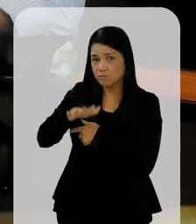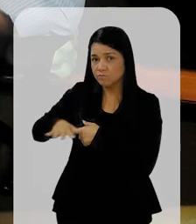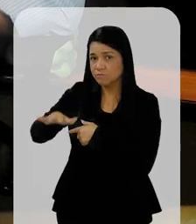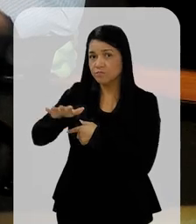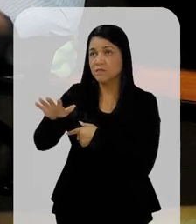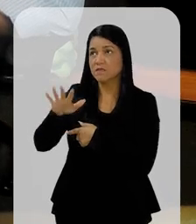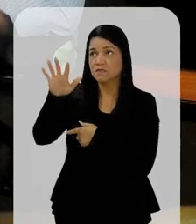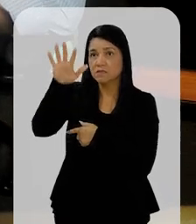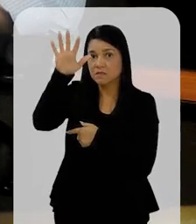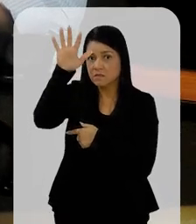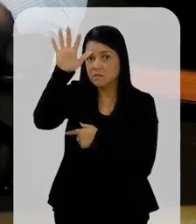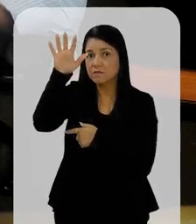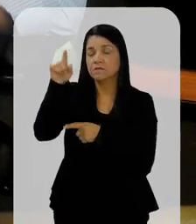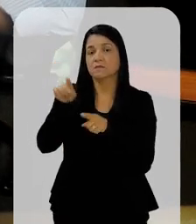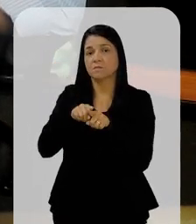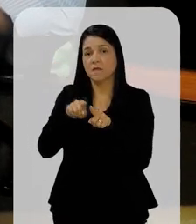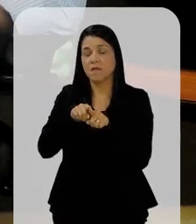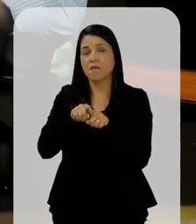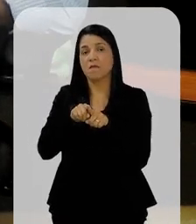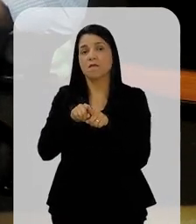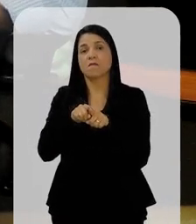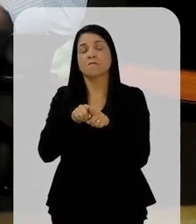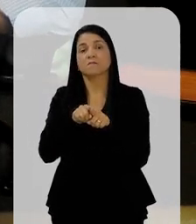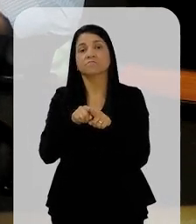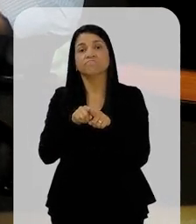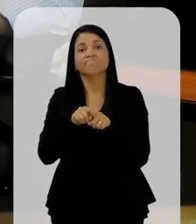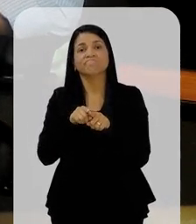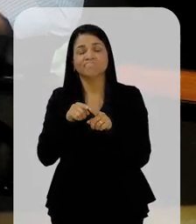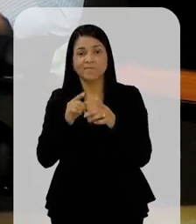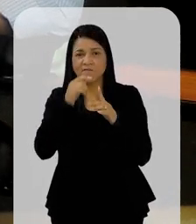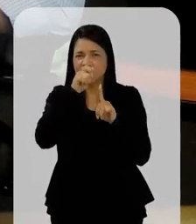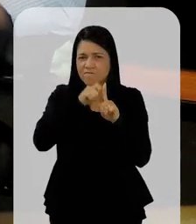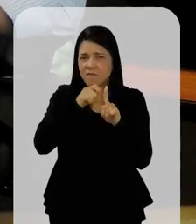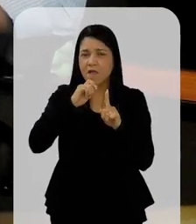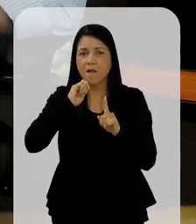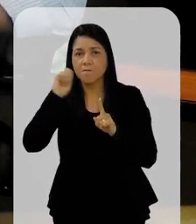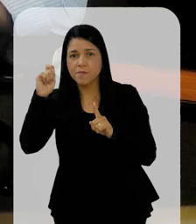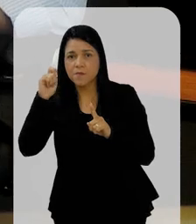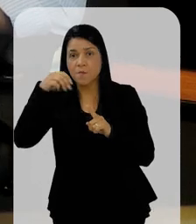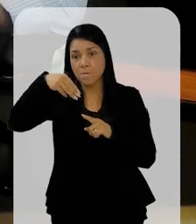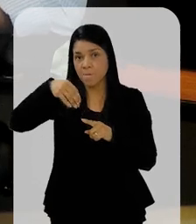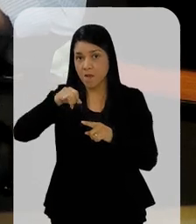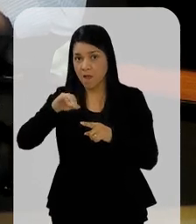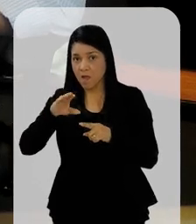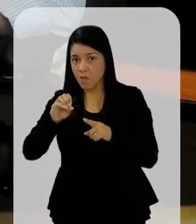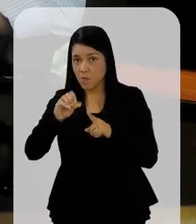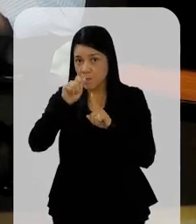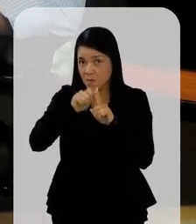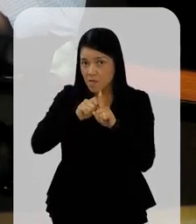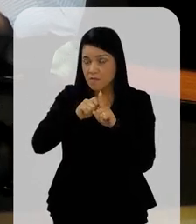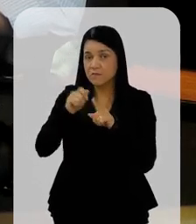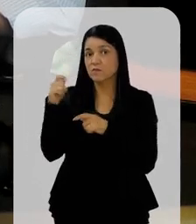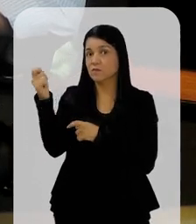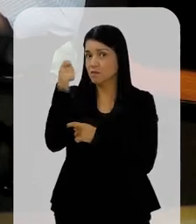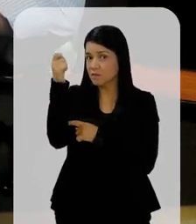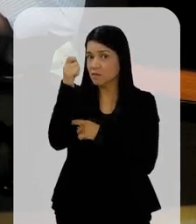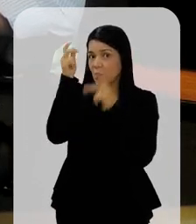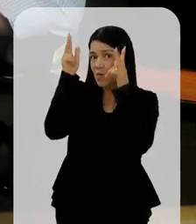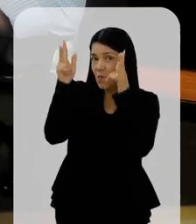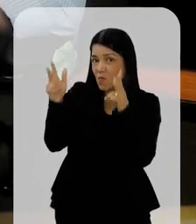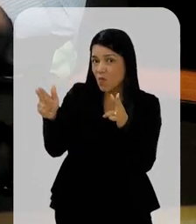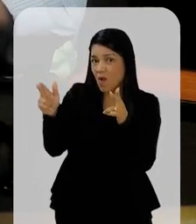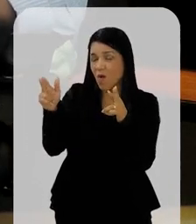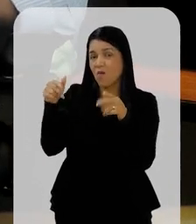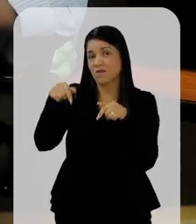região serrana nos últimos anos. E foi assim entre o final de abril e o início de maio no Rio Grande do Sul. Mais